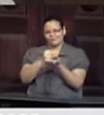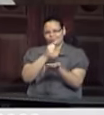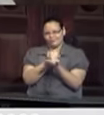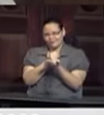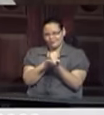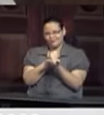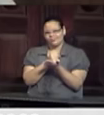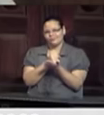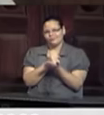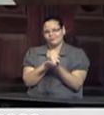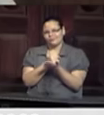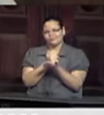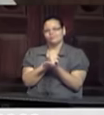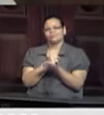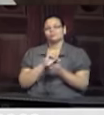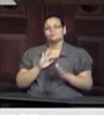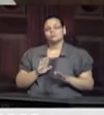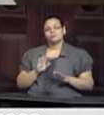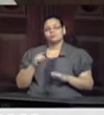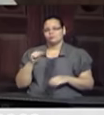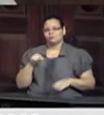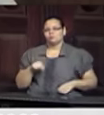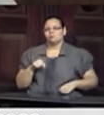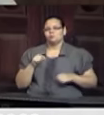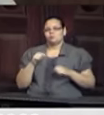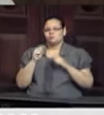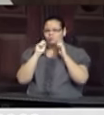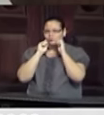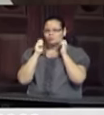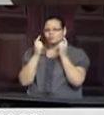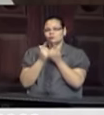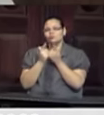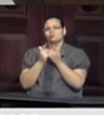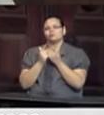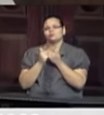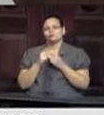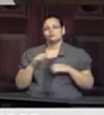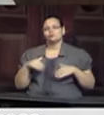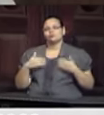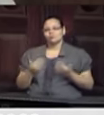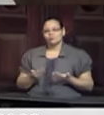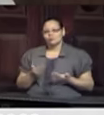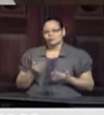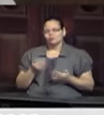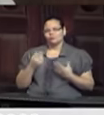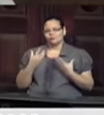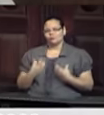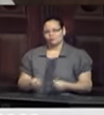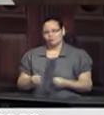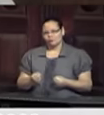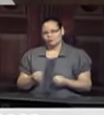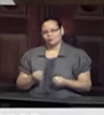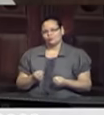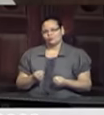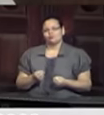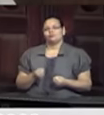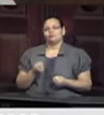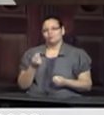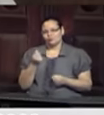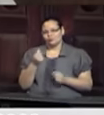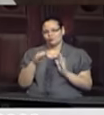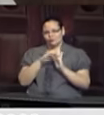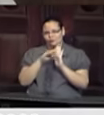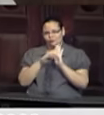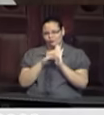Secretaria de Saúde. E o Parlamento Fluminense, quando aprovou o